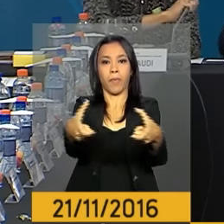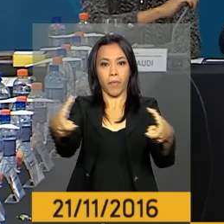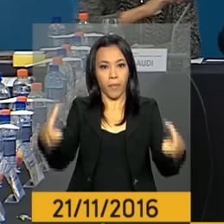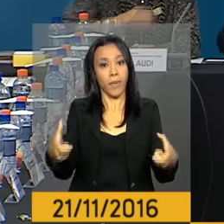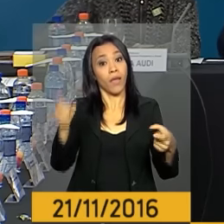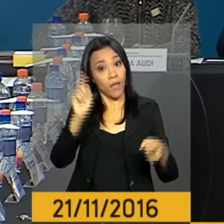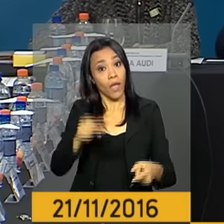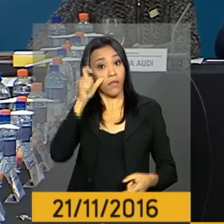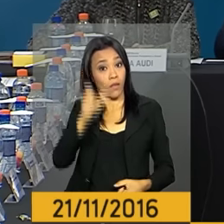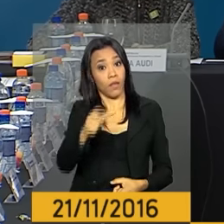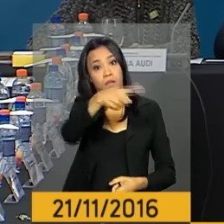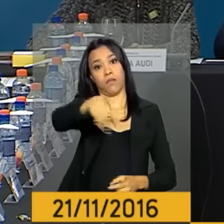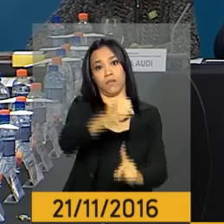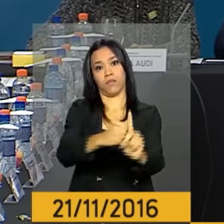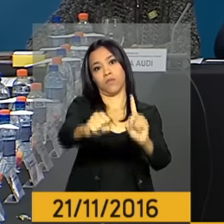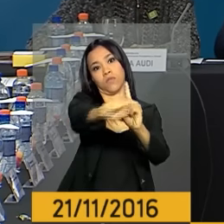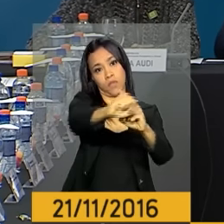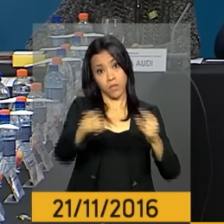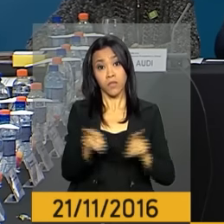e, portanto, do nosso governo.